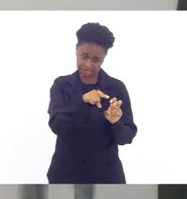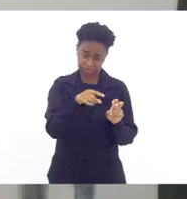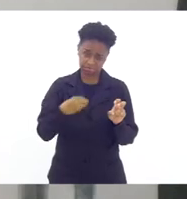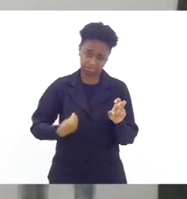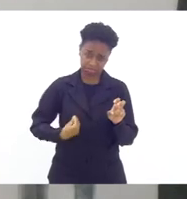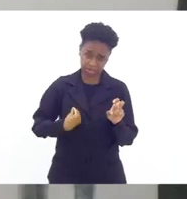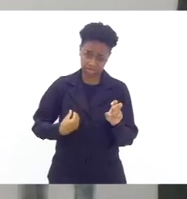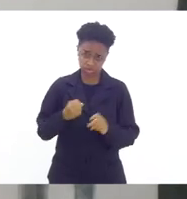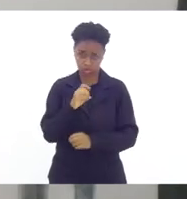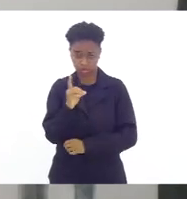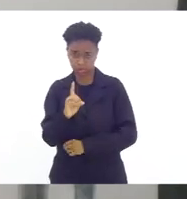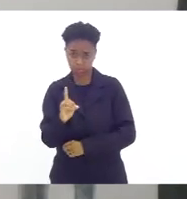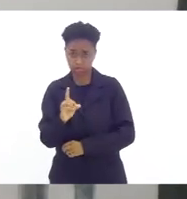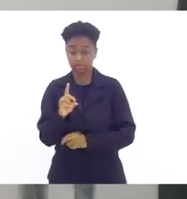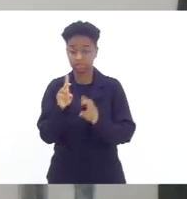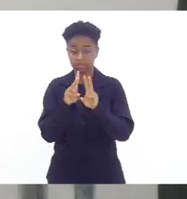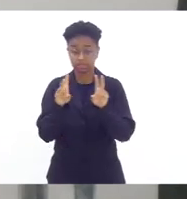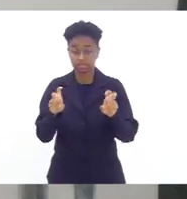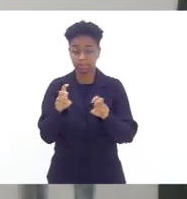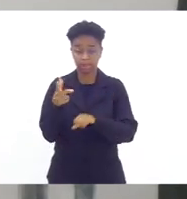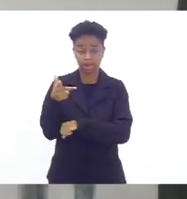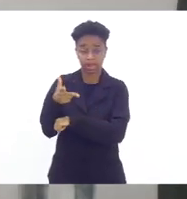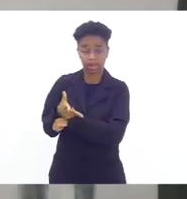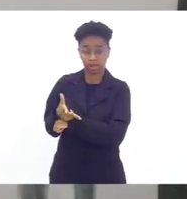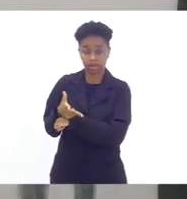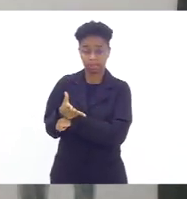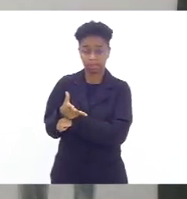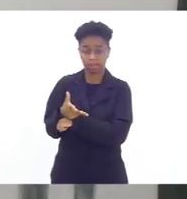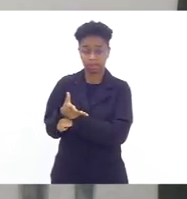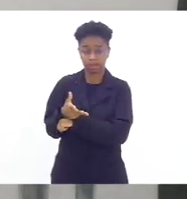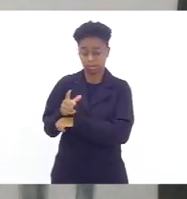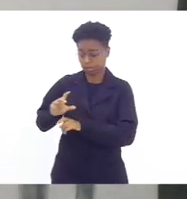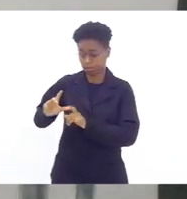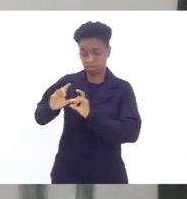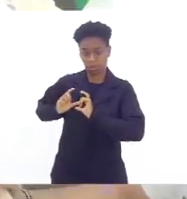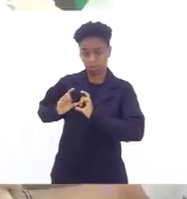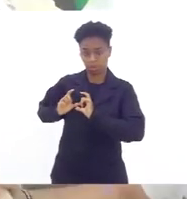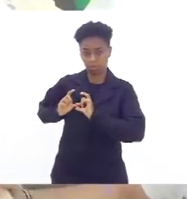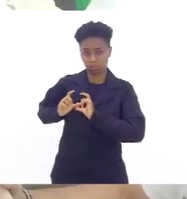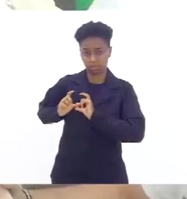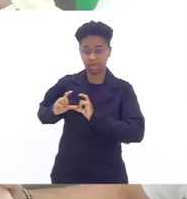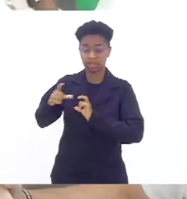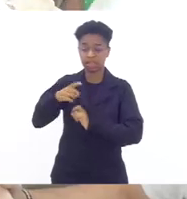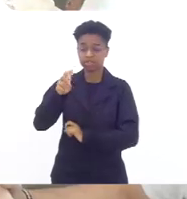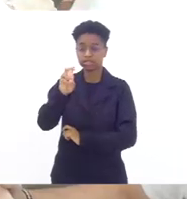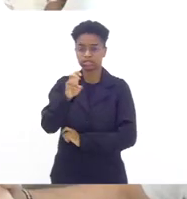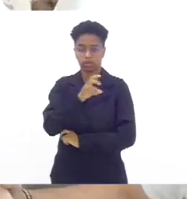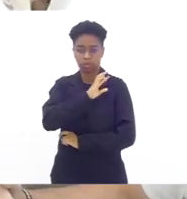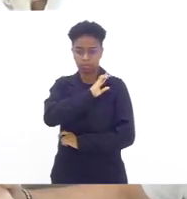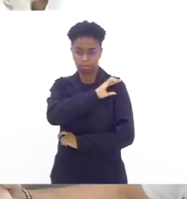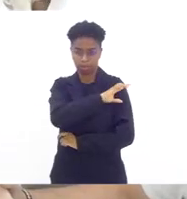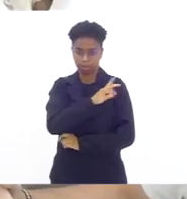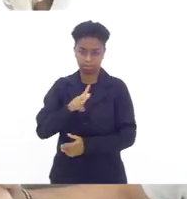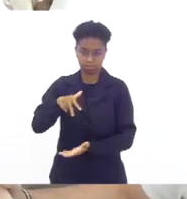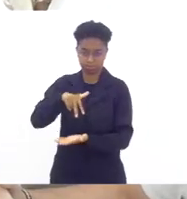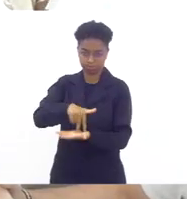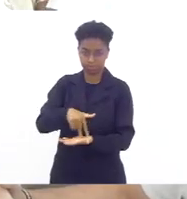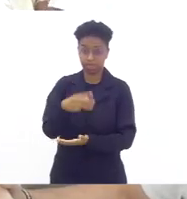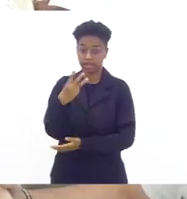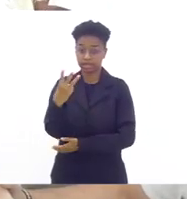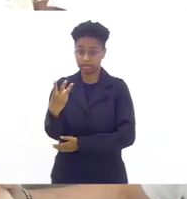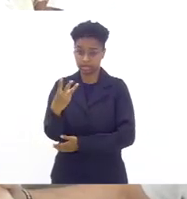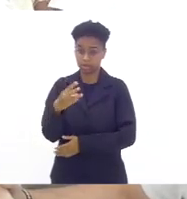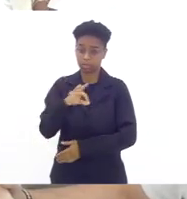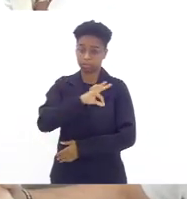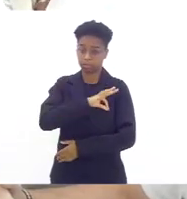sobre a questão das câmeras na farda dos uniformes tinha cinco coronéis Na audiência três